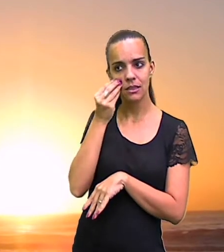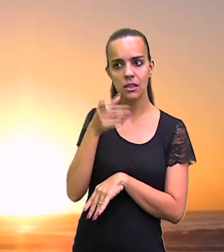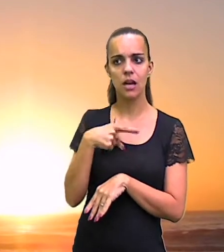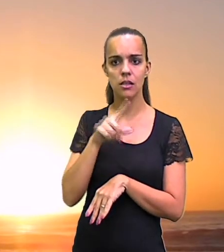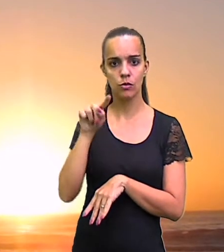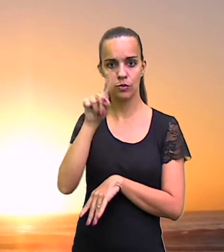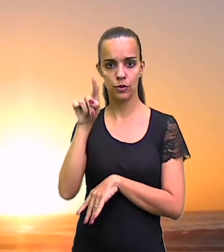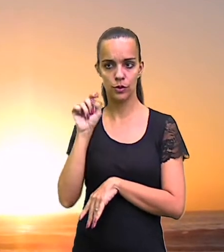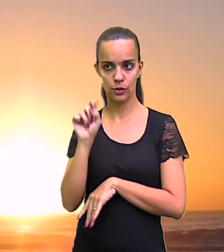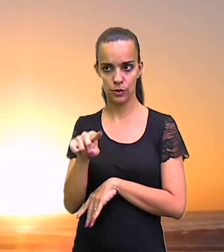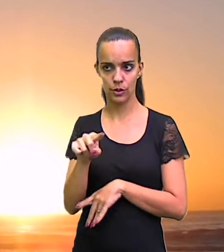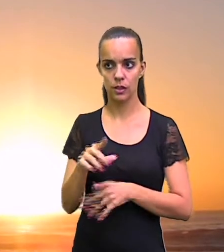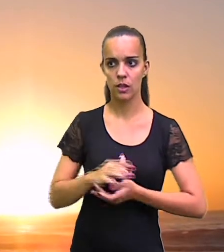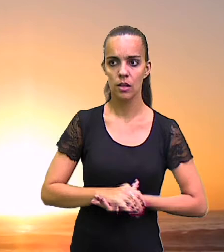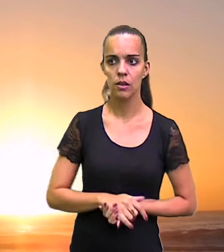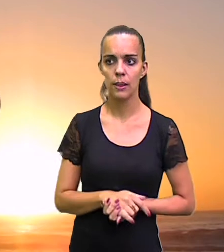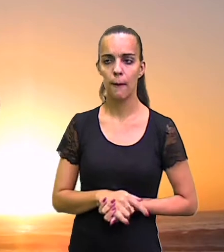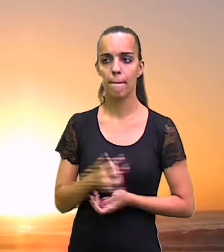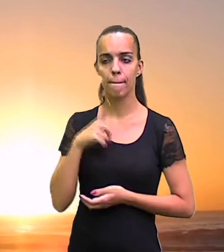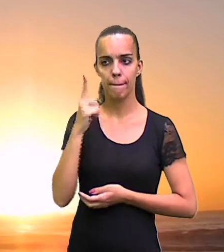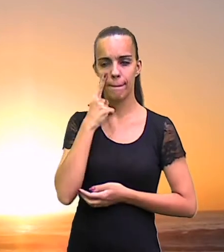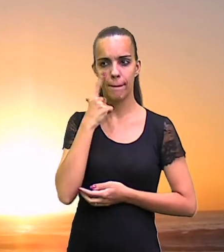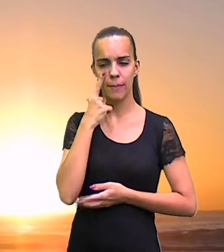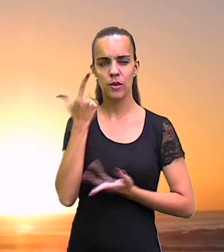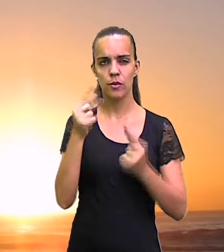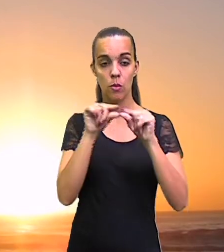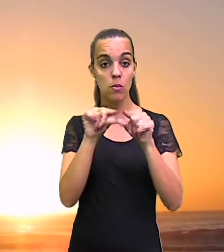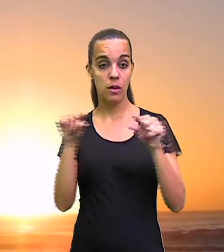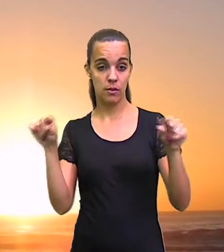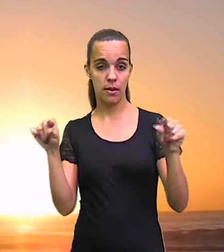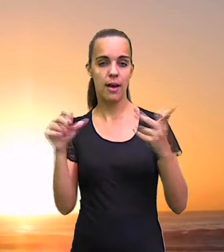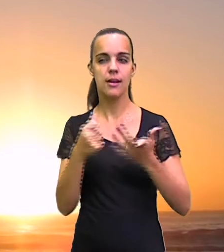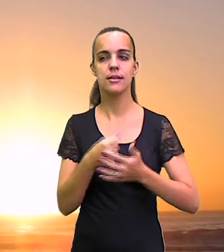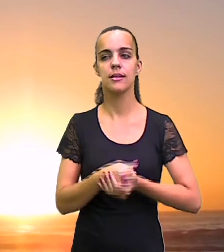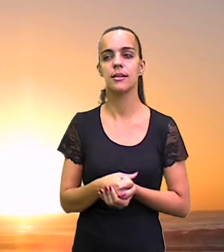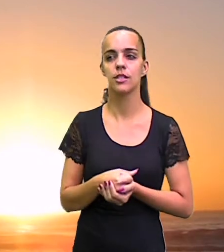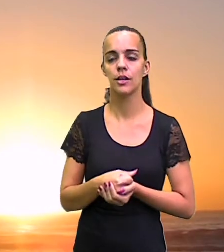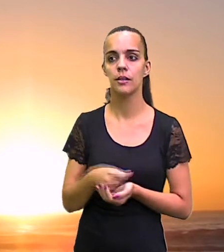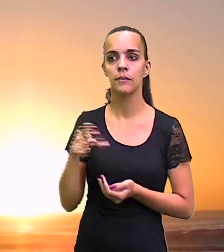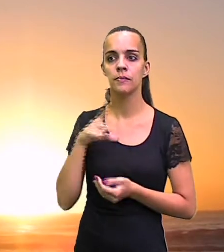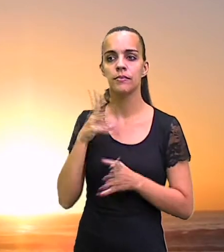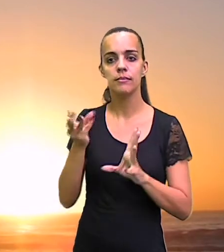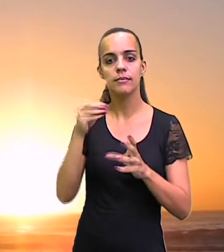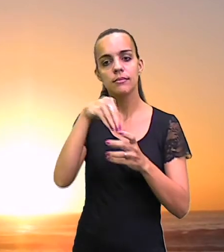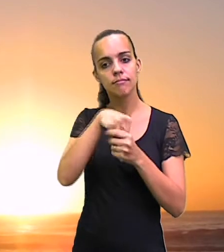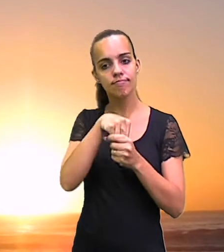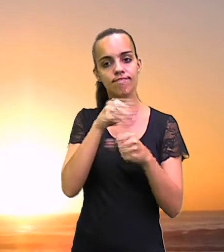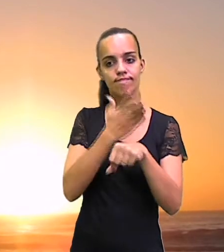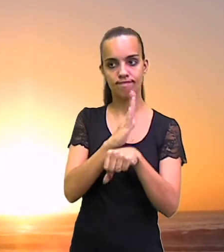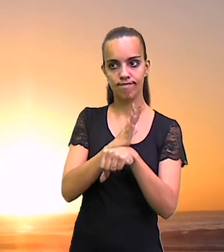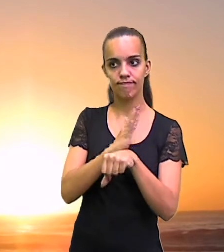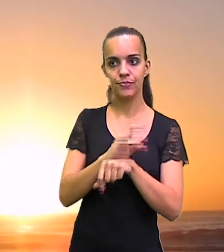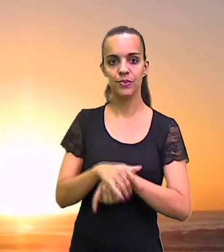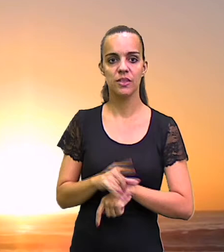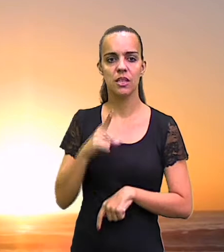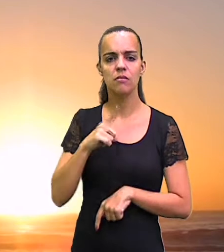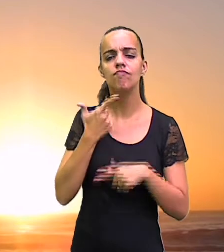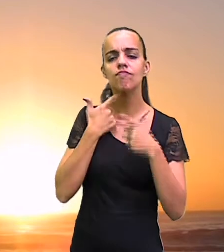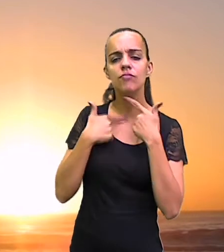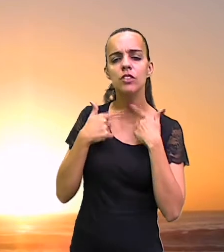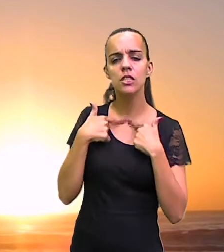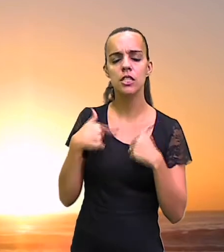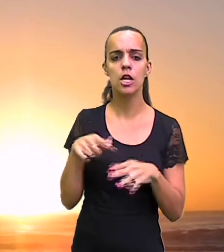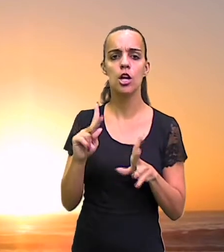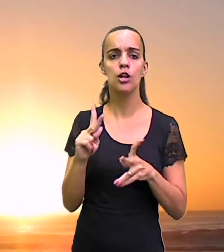do interrogatório. Vamos ver aqui uma frase e aplicar o teste na prática. Desejo um